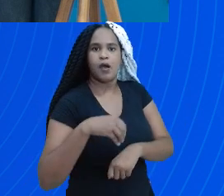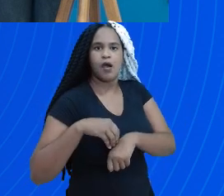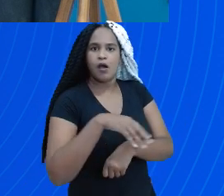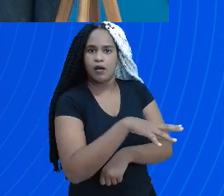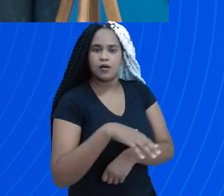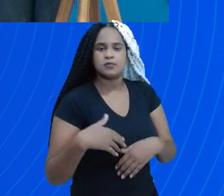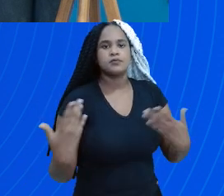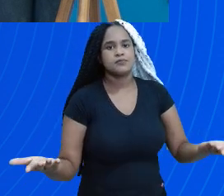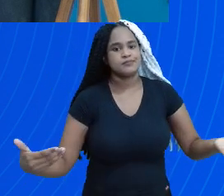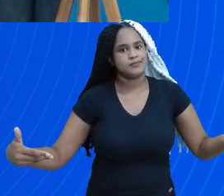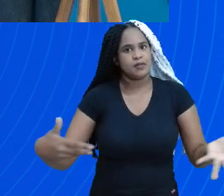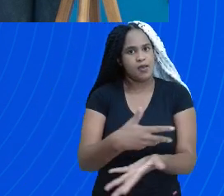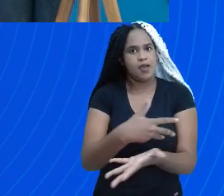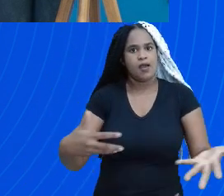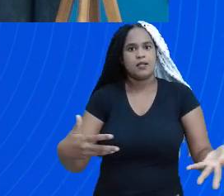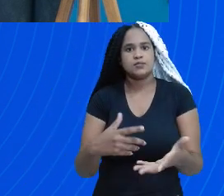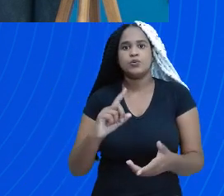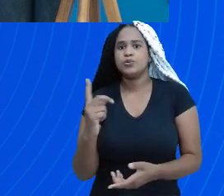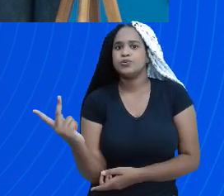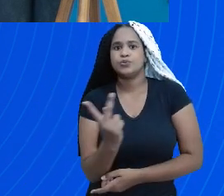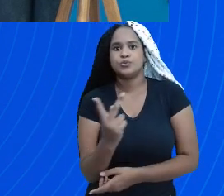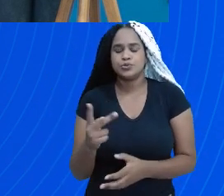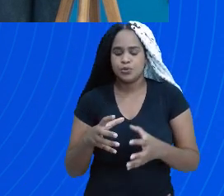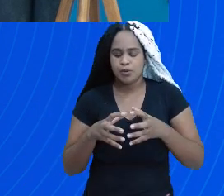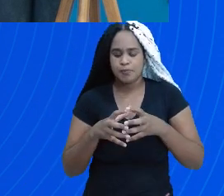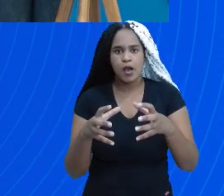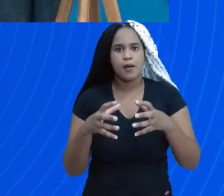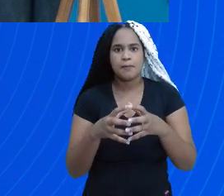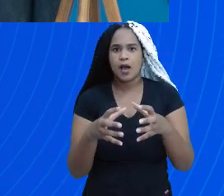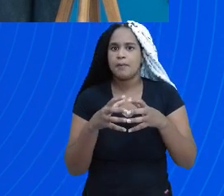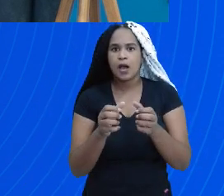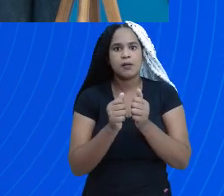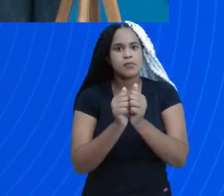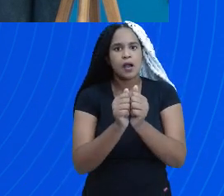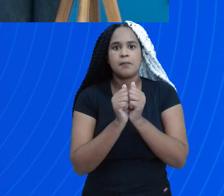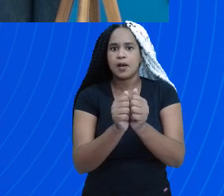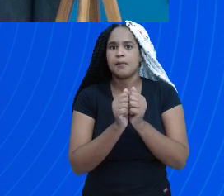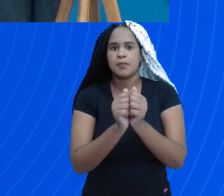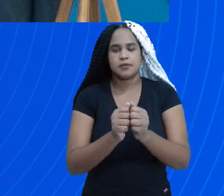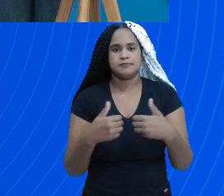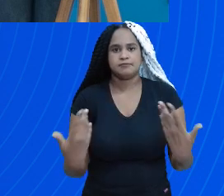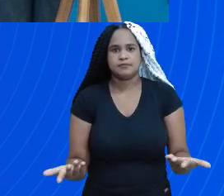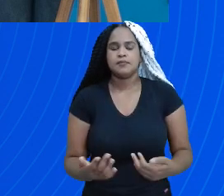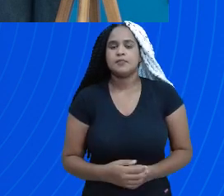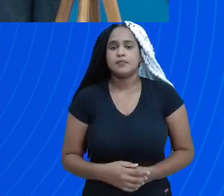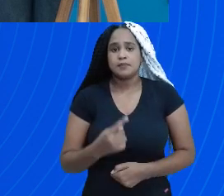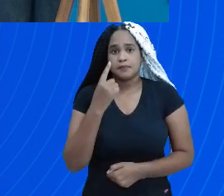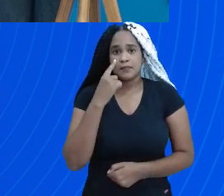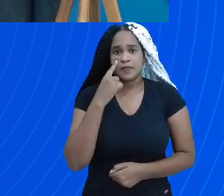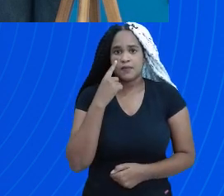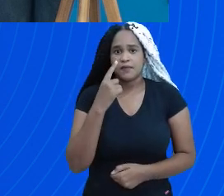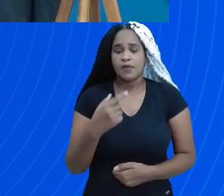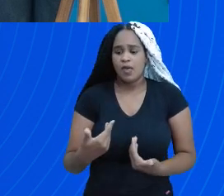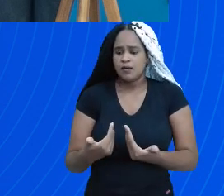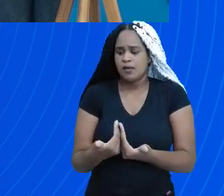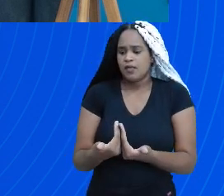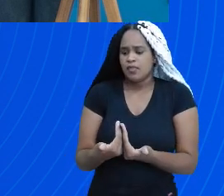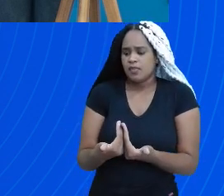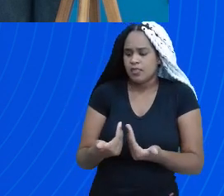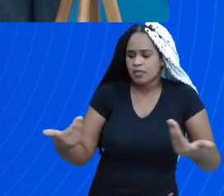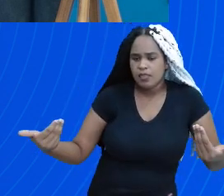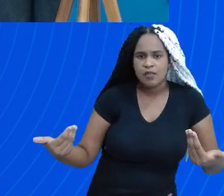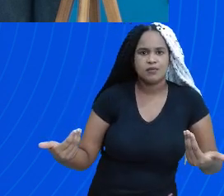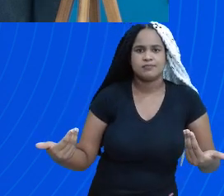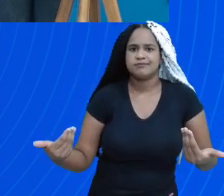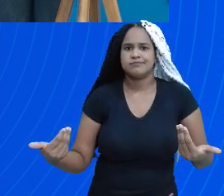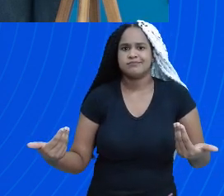é uma relação de cooperação, é uma relação de parceria. Então, não precisa haver a dificuldade, não